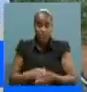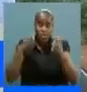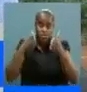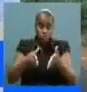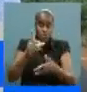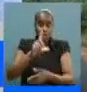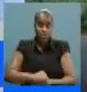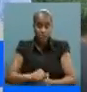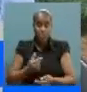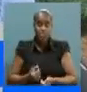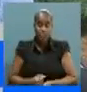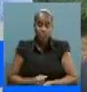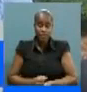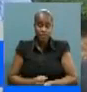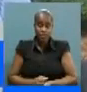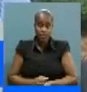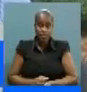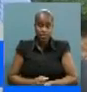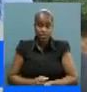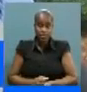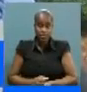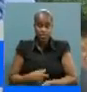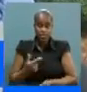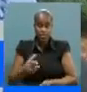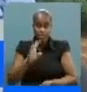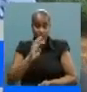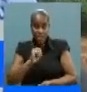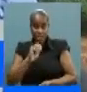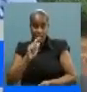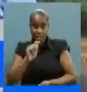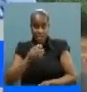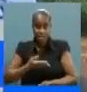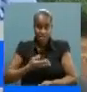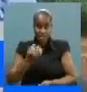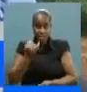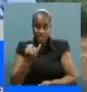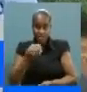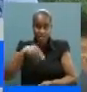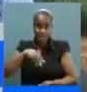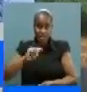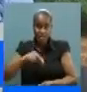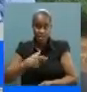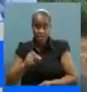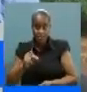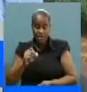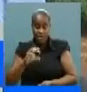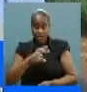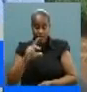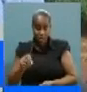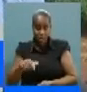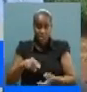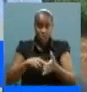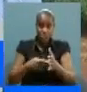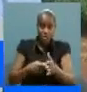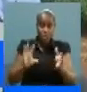Ajuda também na questão da tal sedimentação, que é o assoreamento das barragens. Portanto, nessa tecnologia, quanto